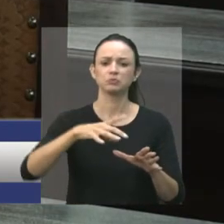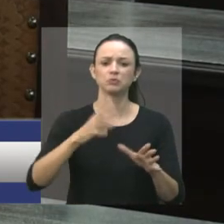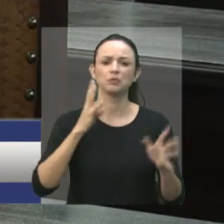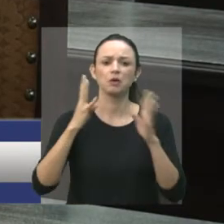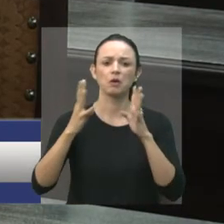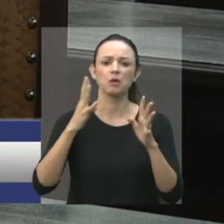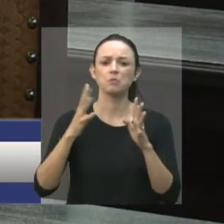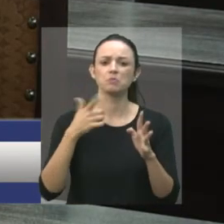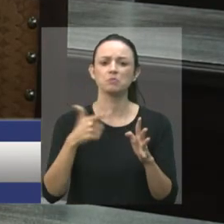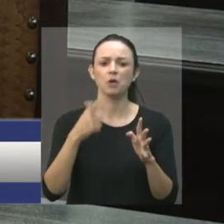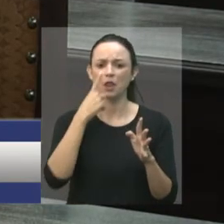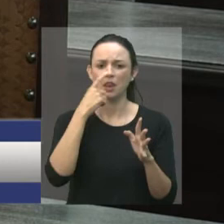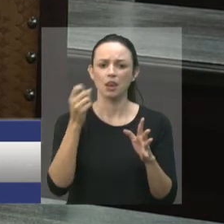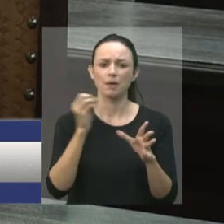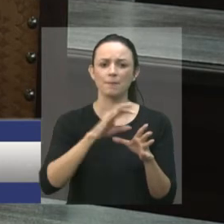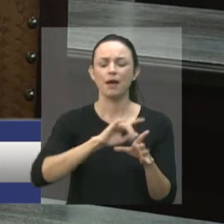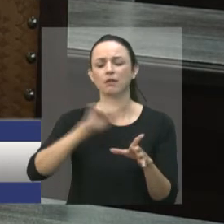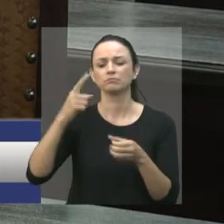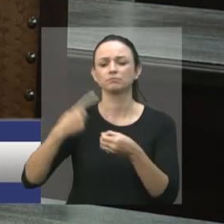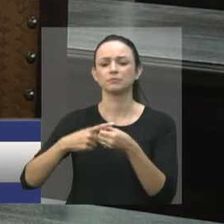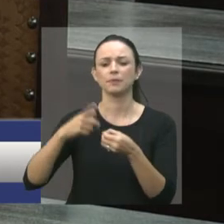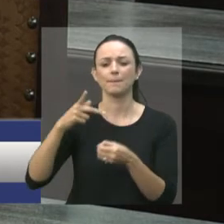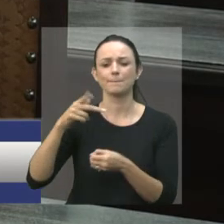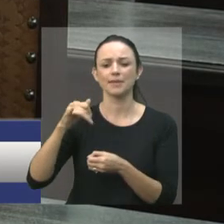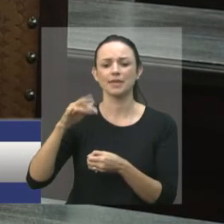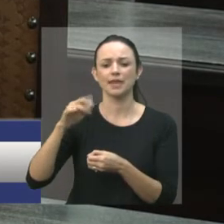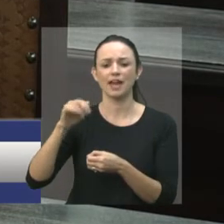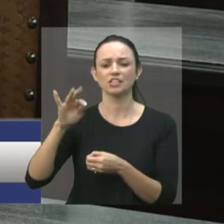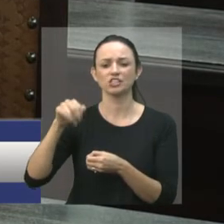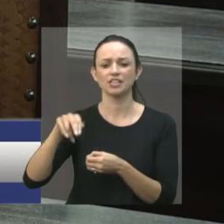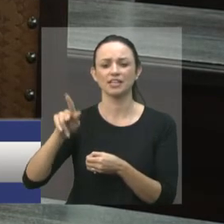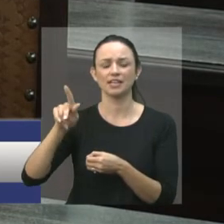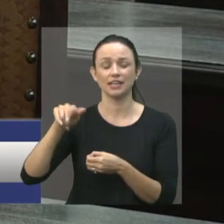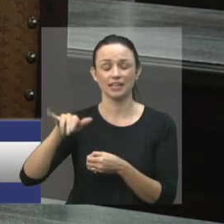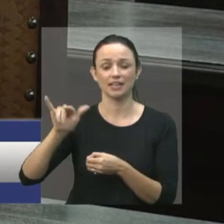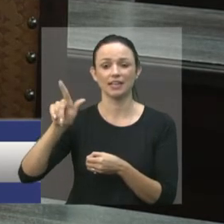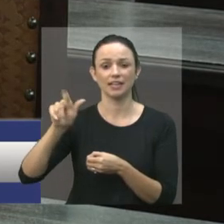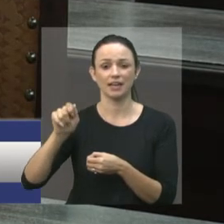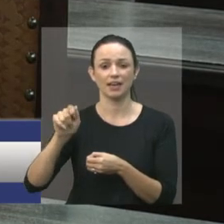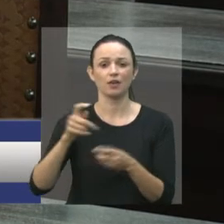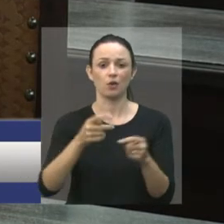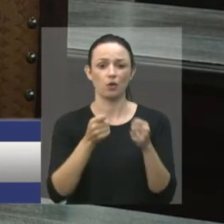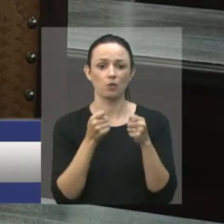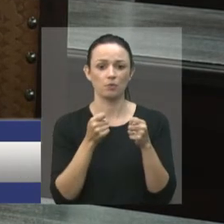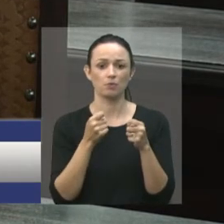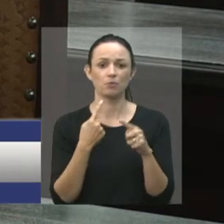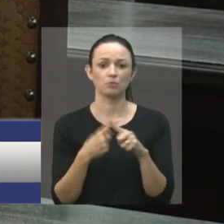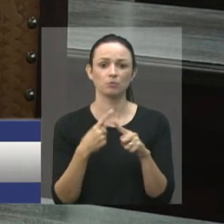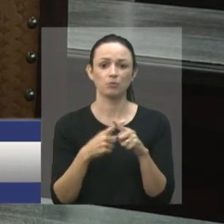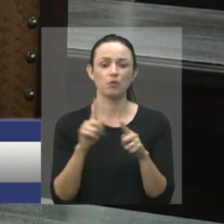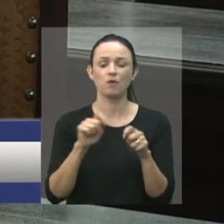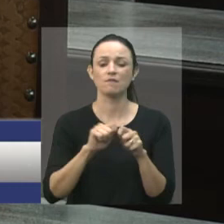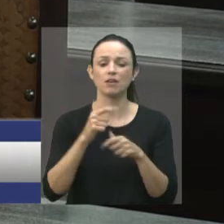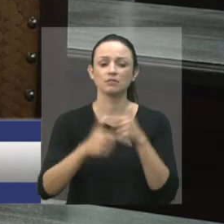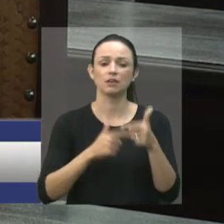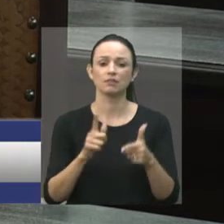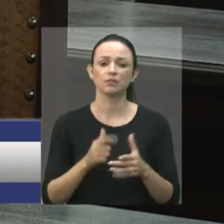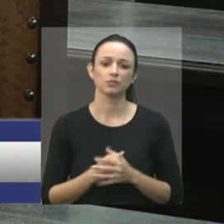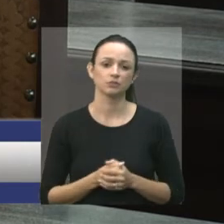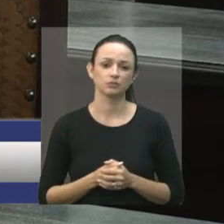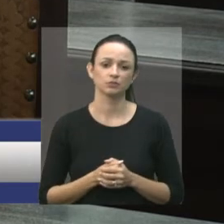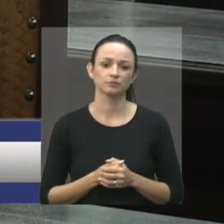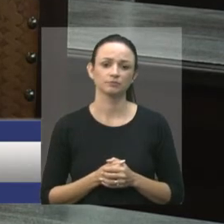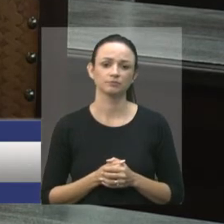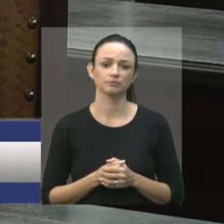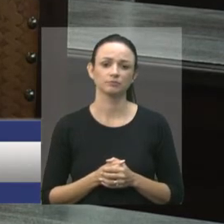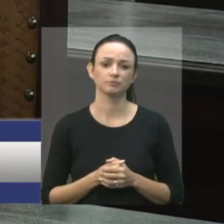do lixo nosso para Piratininga. Então foi feita uma economia. A troco de quê? De não realizar o serviço. Então